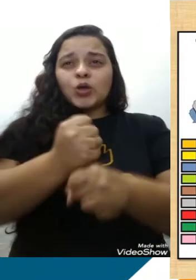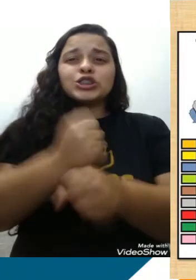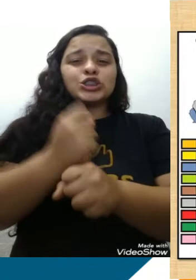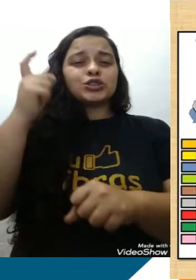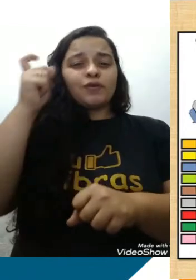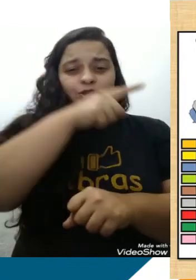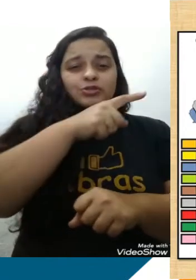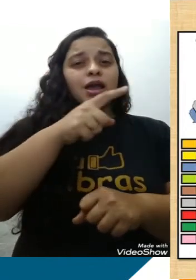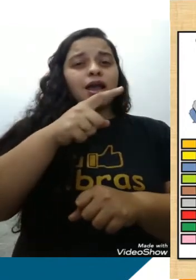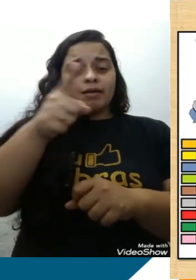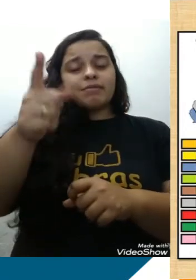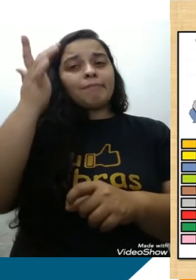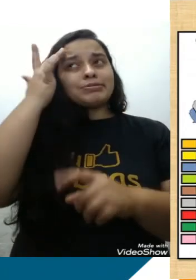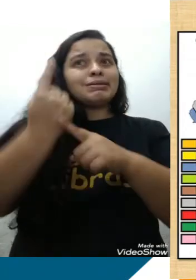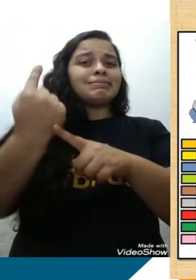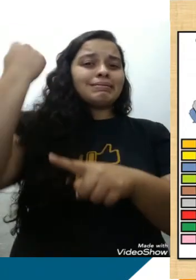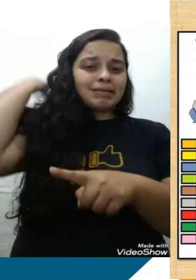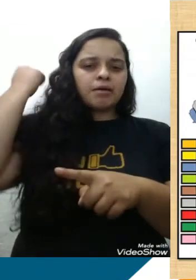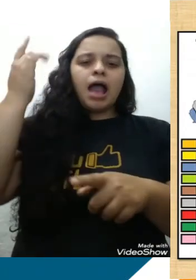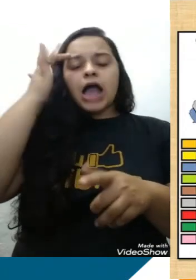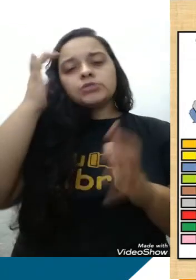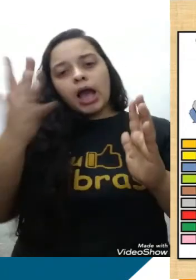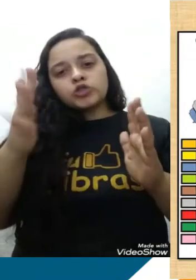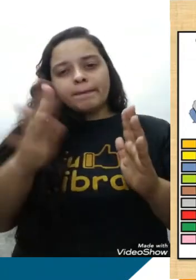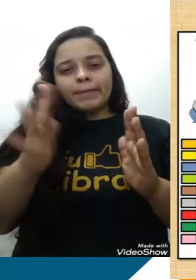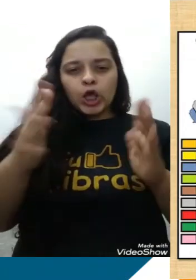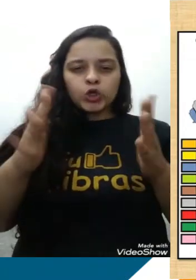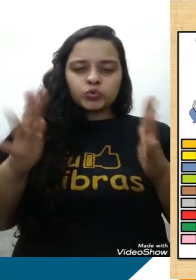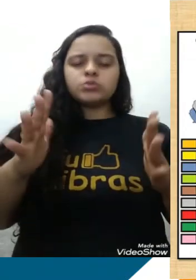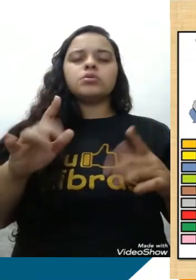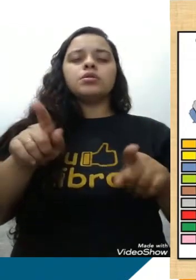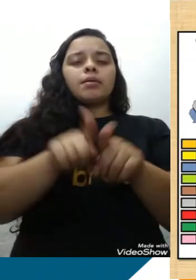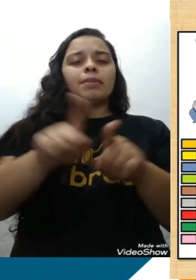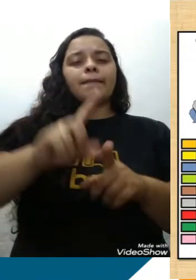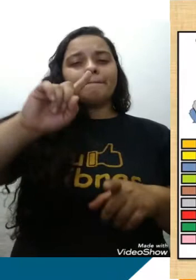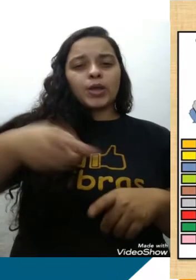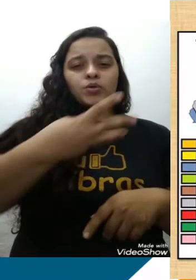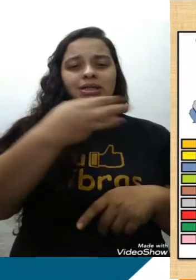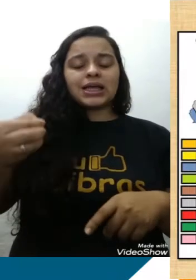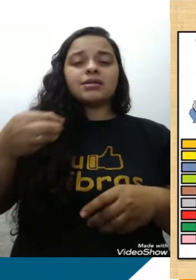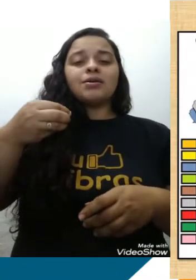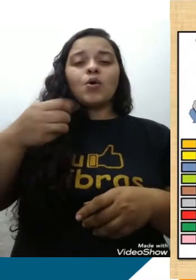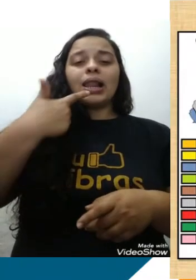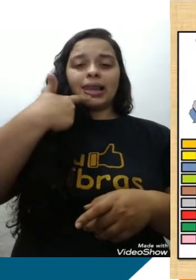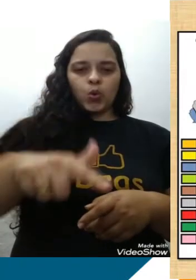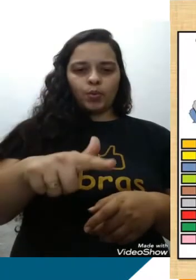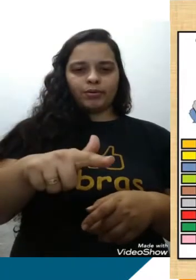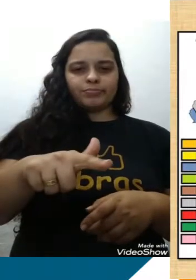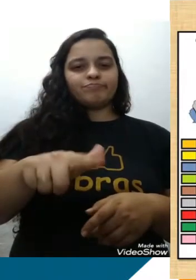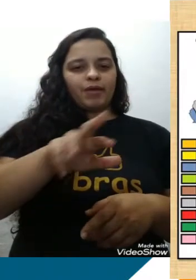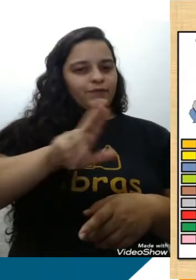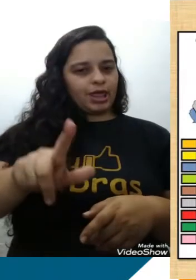quanto mais no século XVI, mas há uma estimativa dessa quantidade, cerca de 1.300 línguas. Esses mapas aqui,